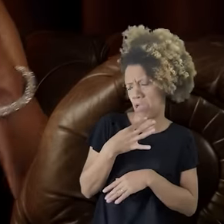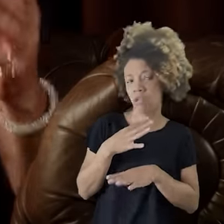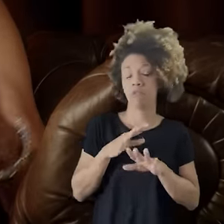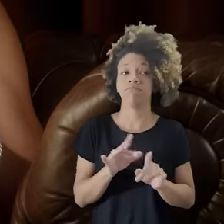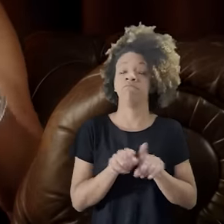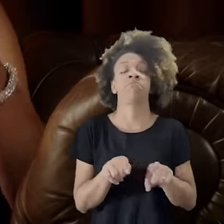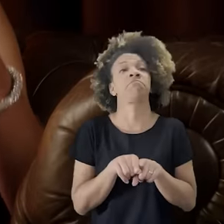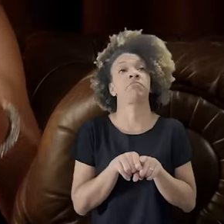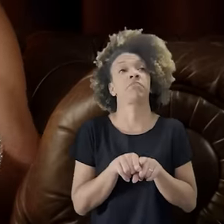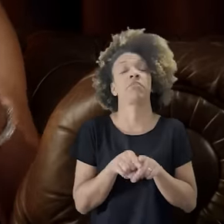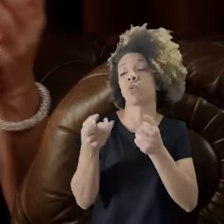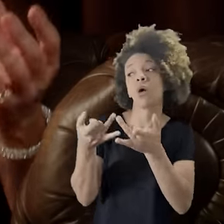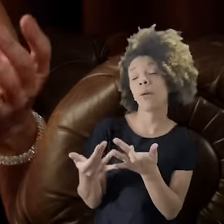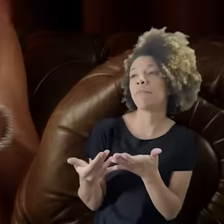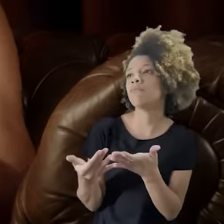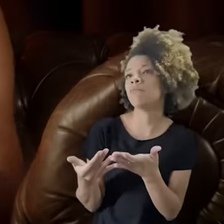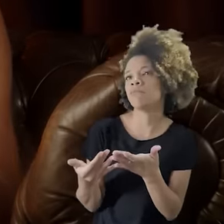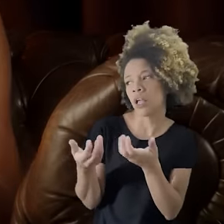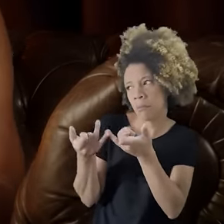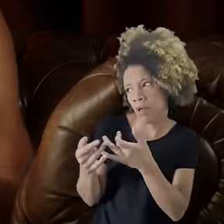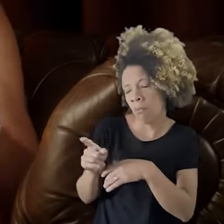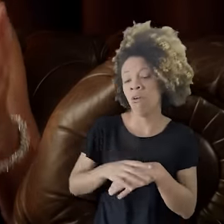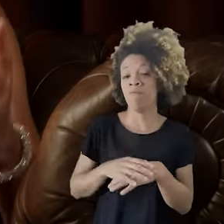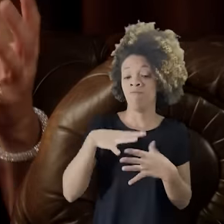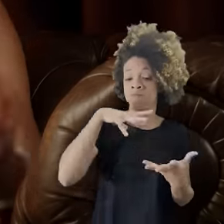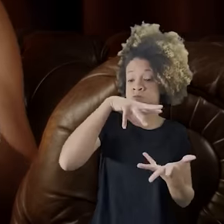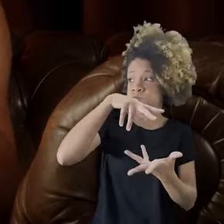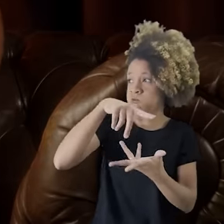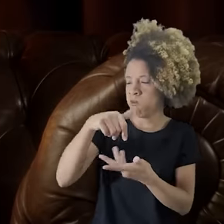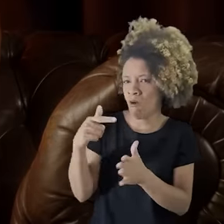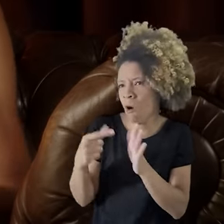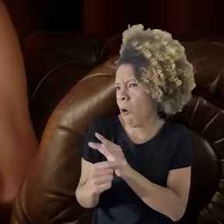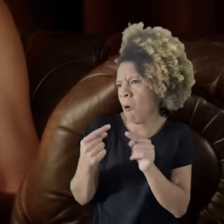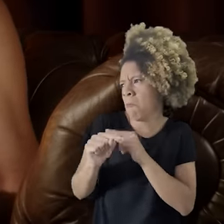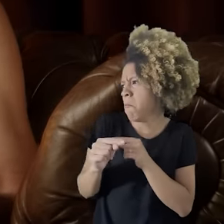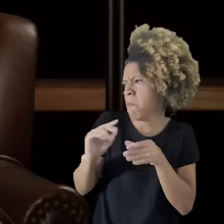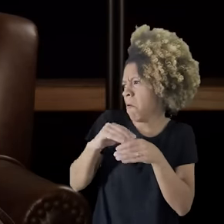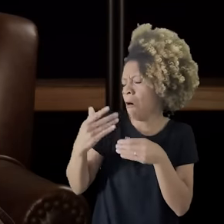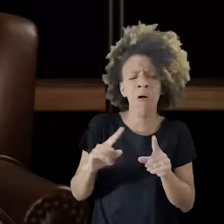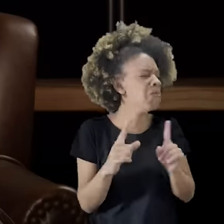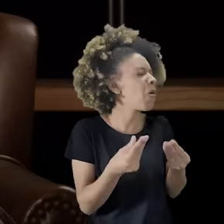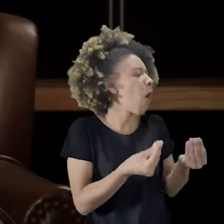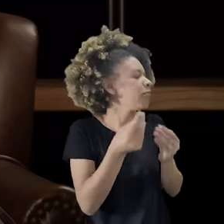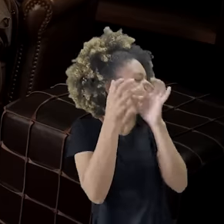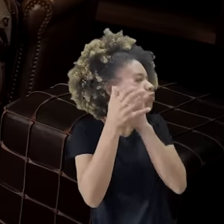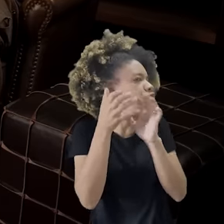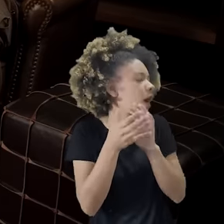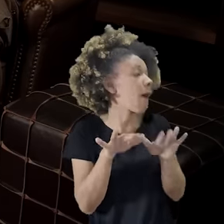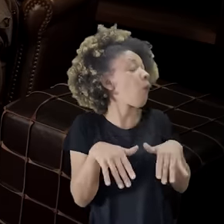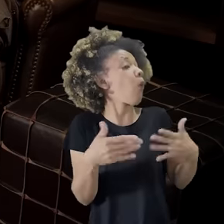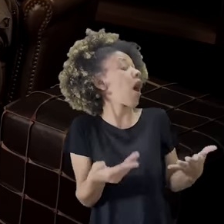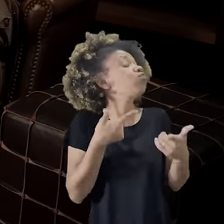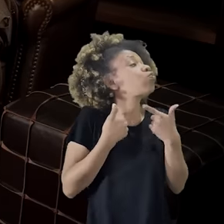entrou que nem é que nem eu tava que falando é o universo que fugia do meu contexto porque aquela tua cabeça porque tipo assim